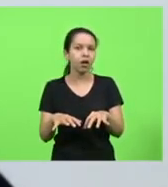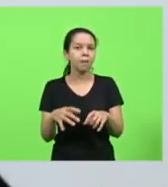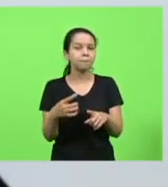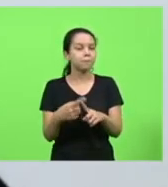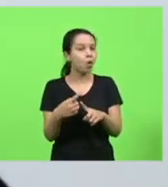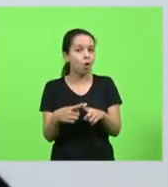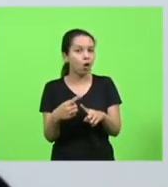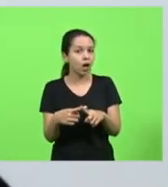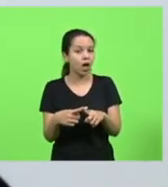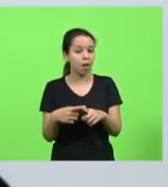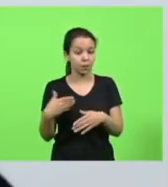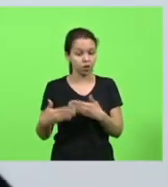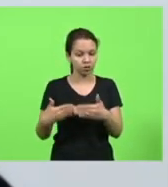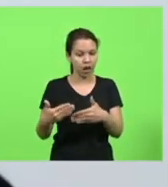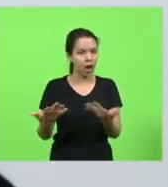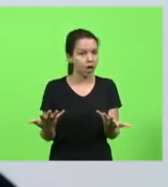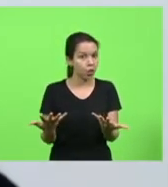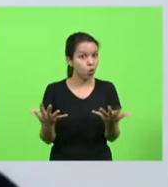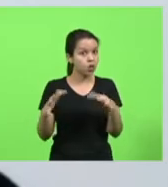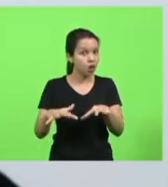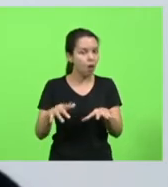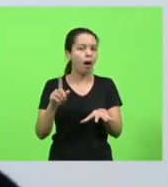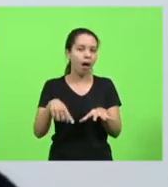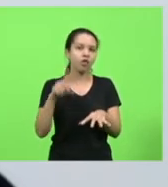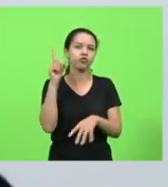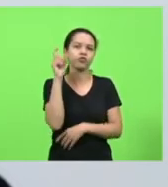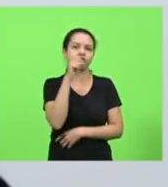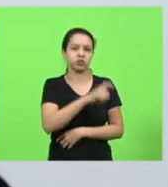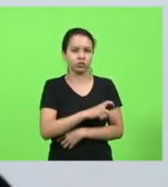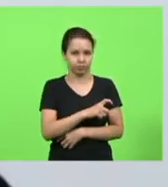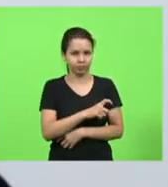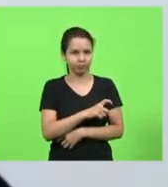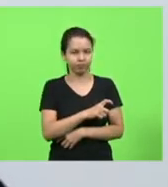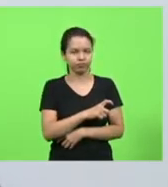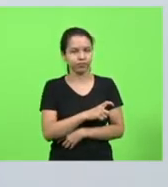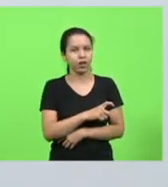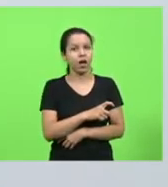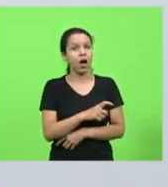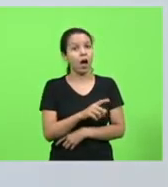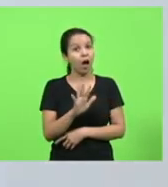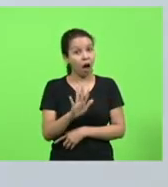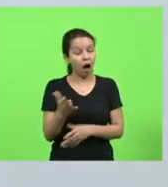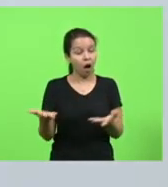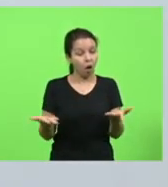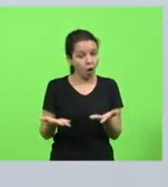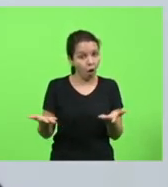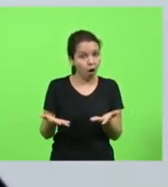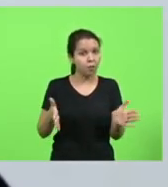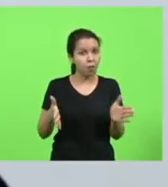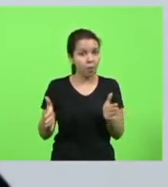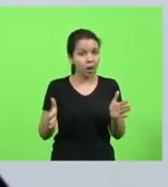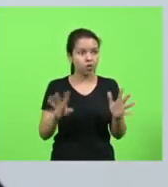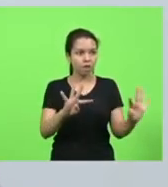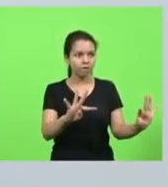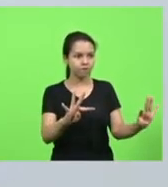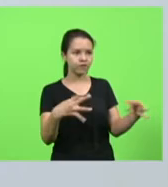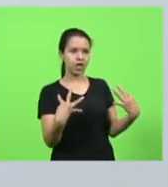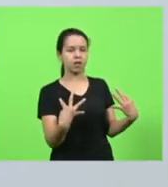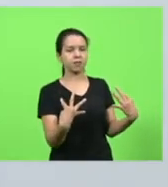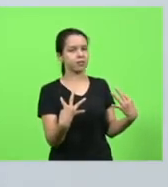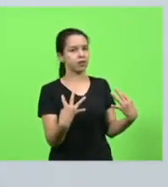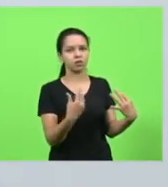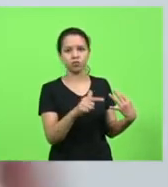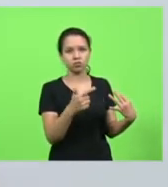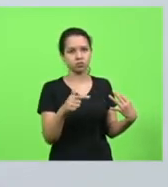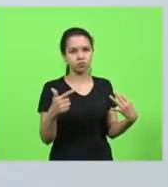já é difícil. E agora, nesse momento, além de não sermos vistos como pessoas de outra